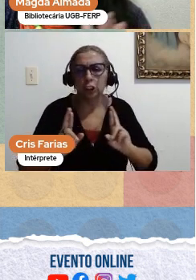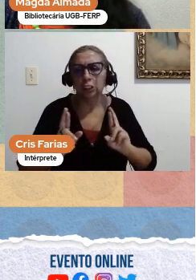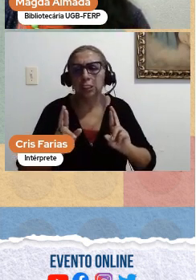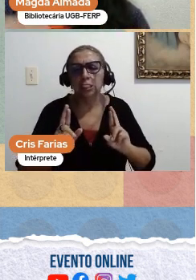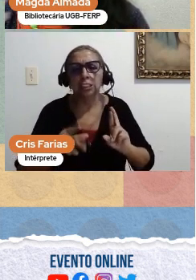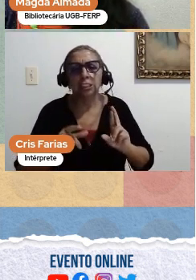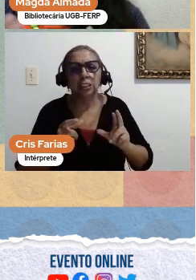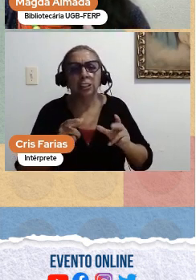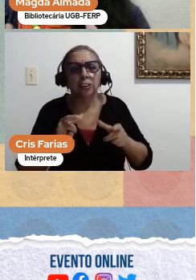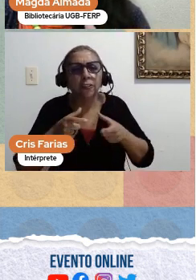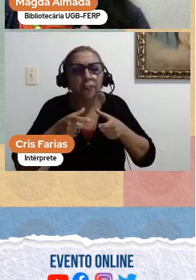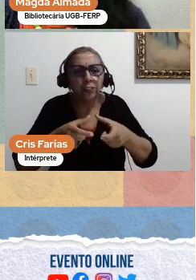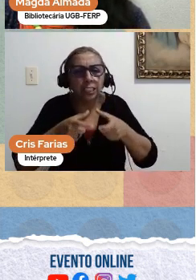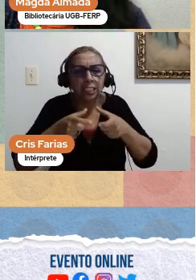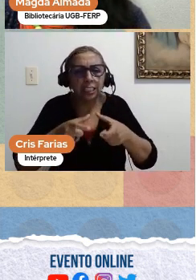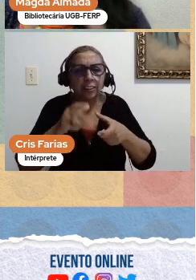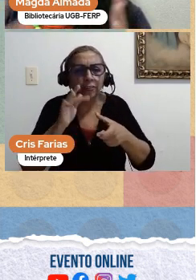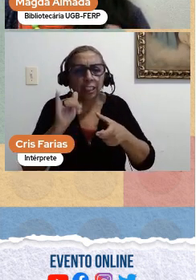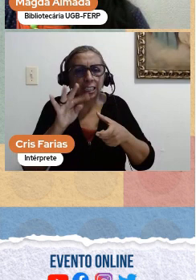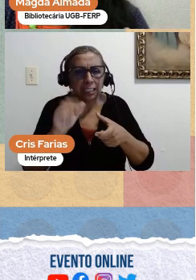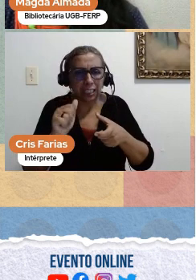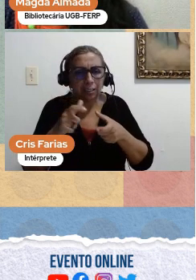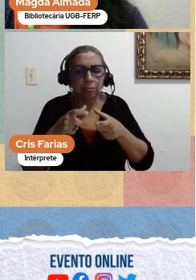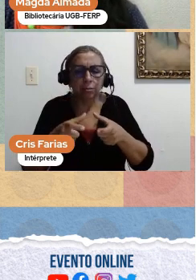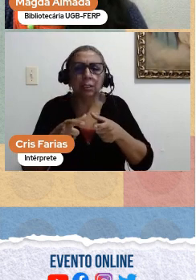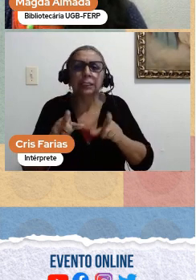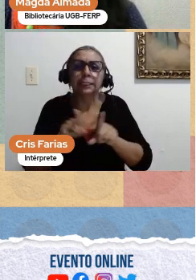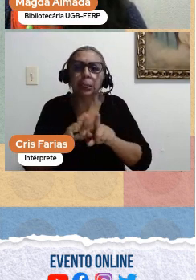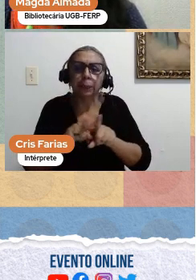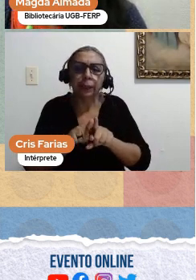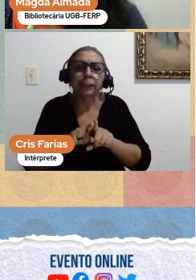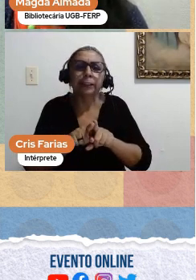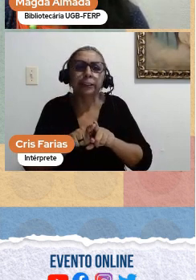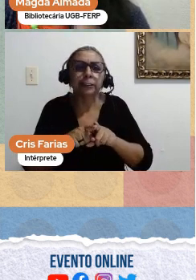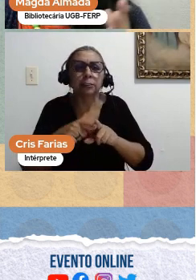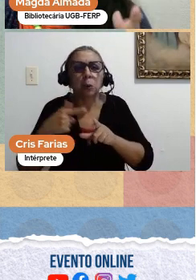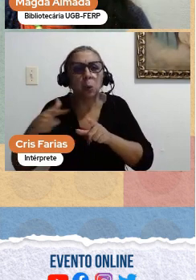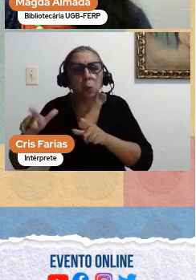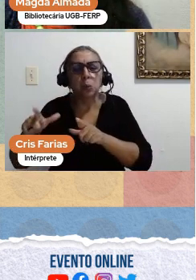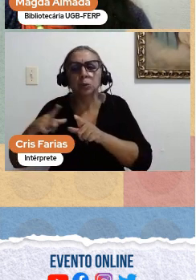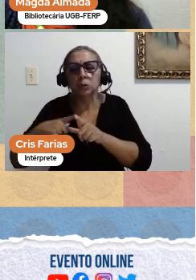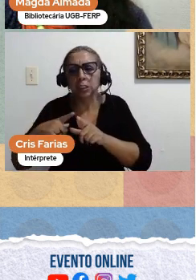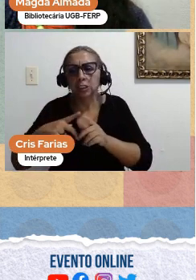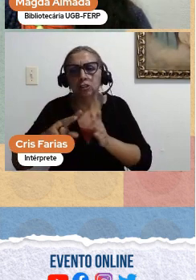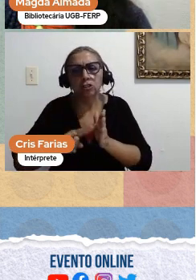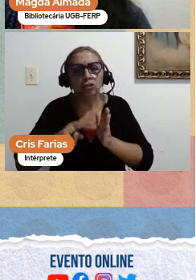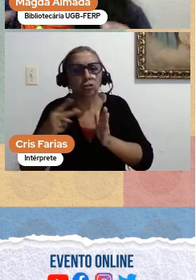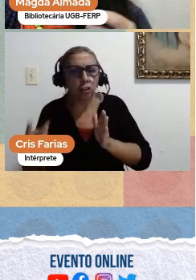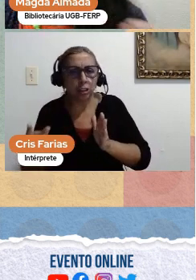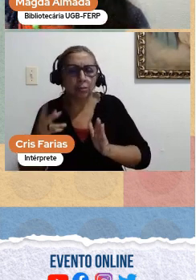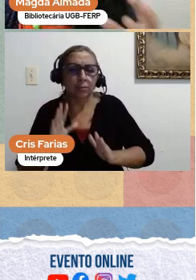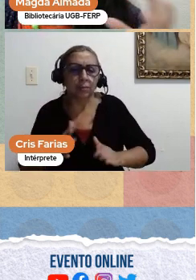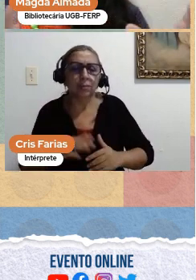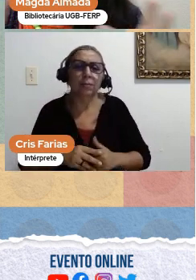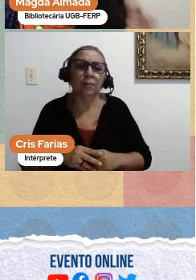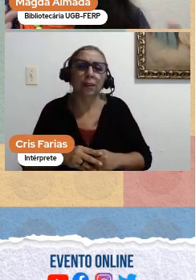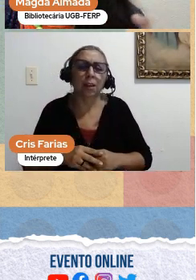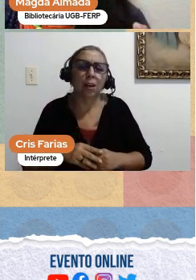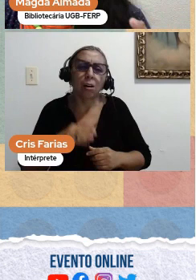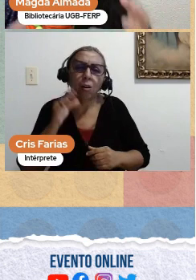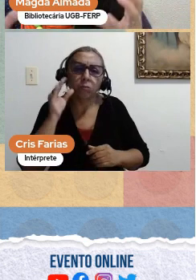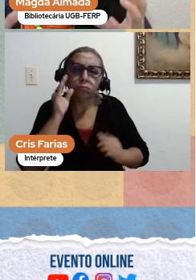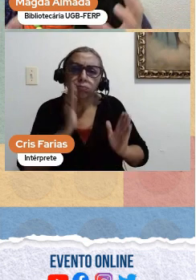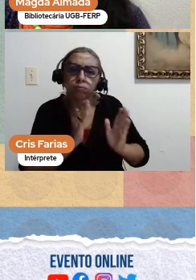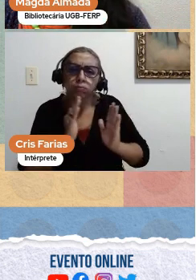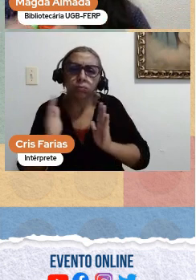cassete, mas também tem parte que já está no Audacity. Então, assim, observando esses